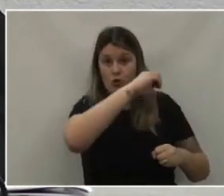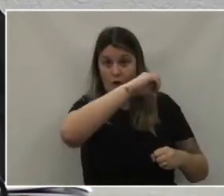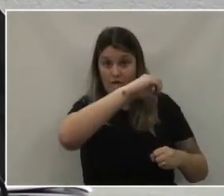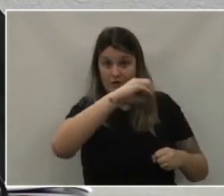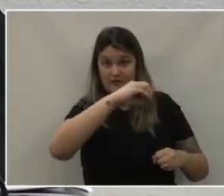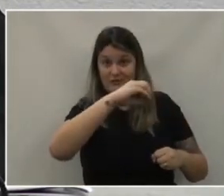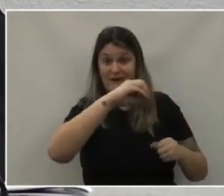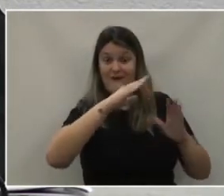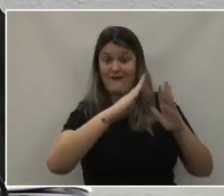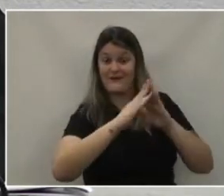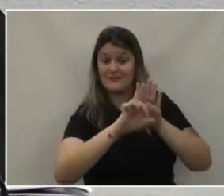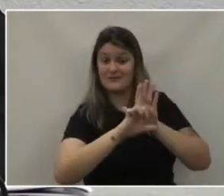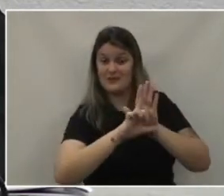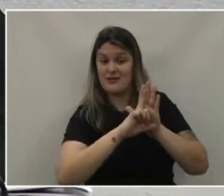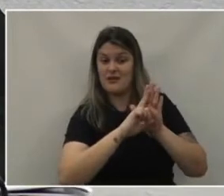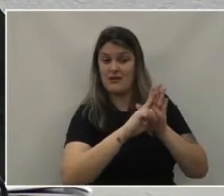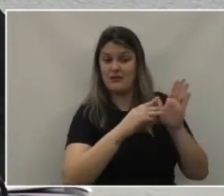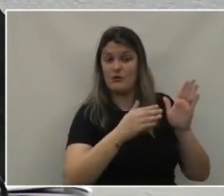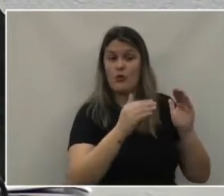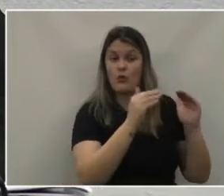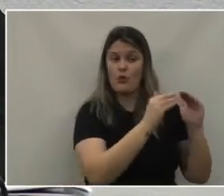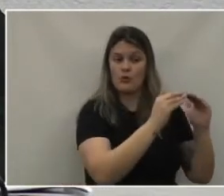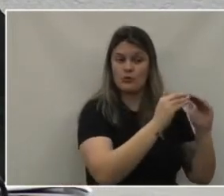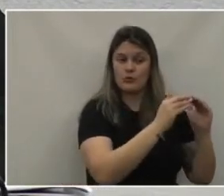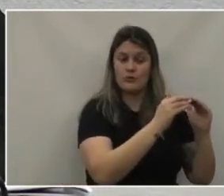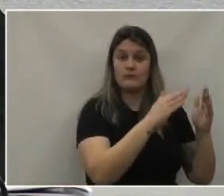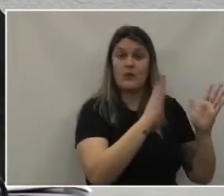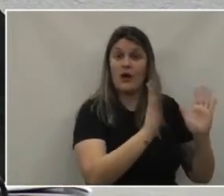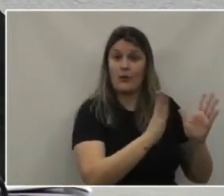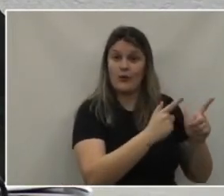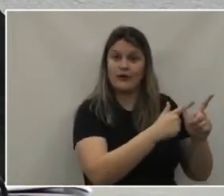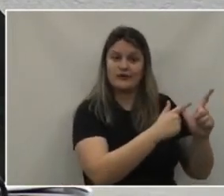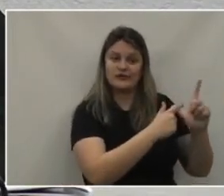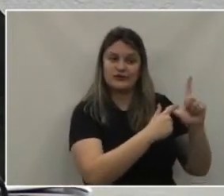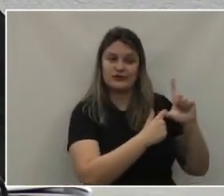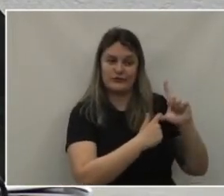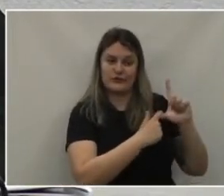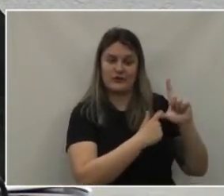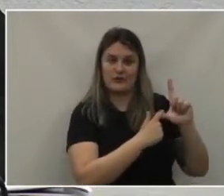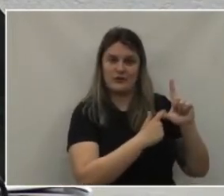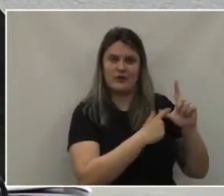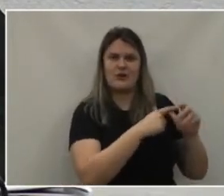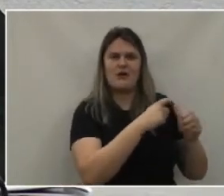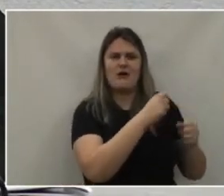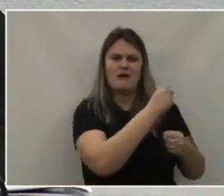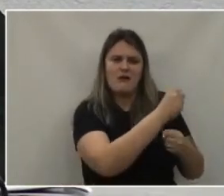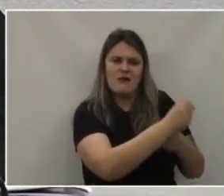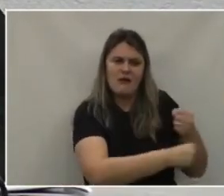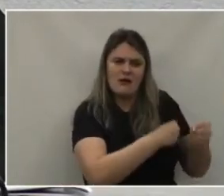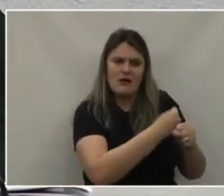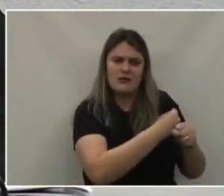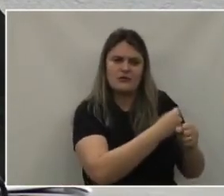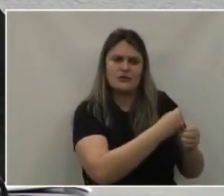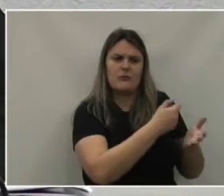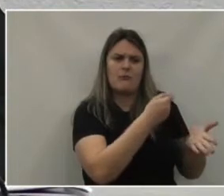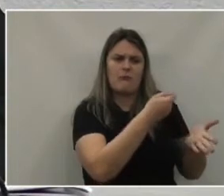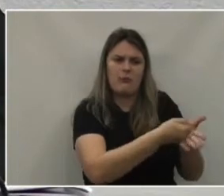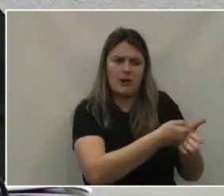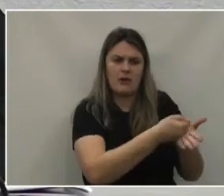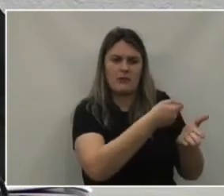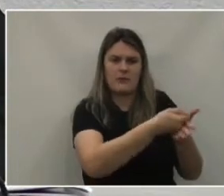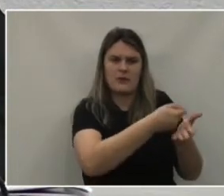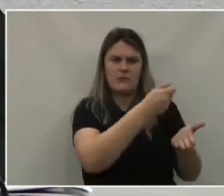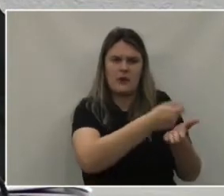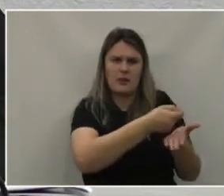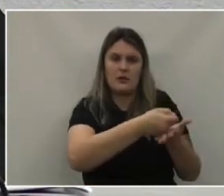de Vereadores. Tal dívida deve ser paga em parcelas anuais com valores absurdos.